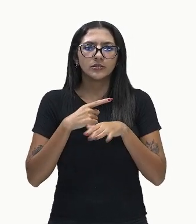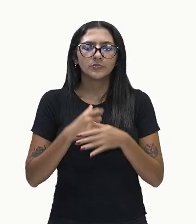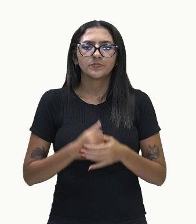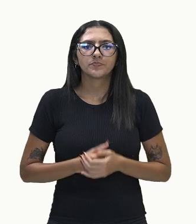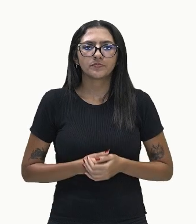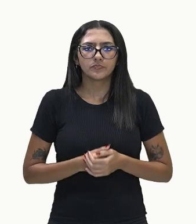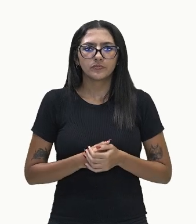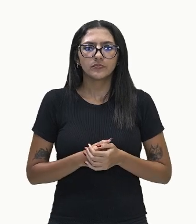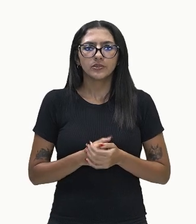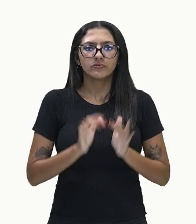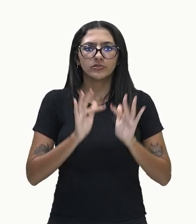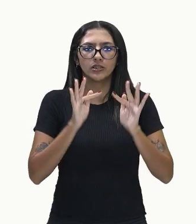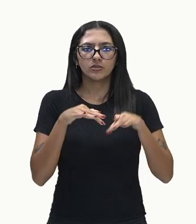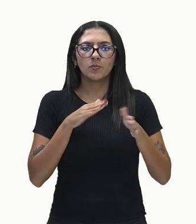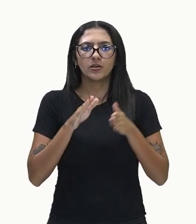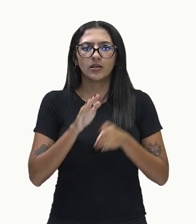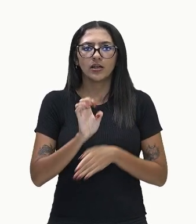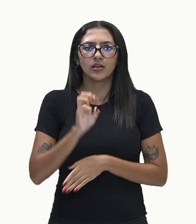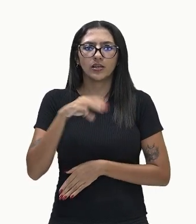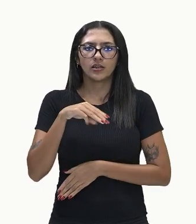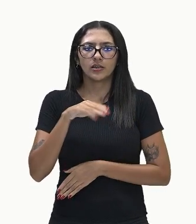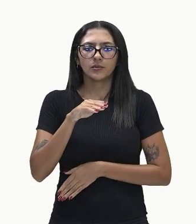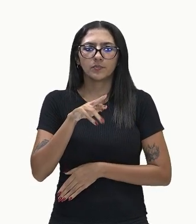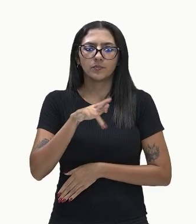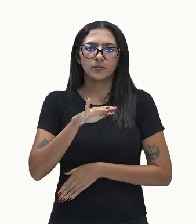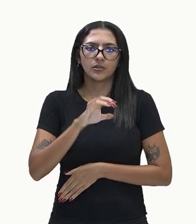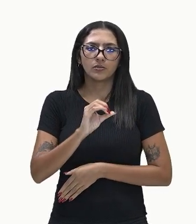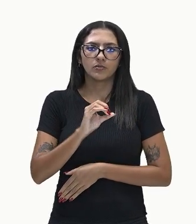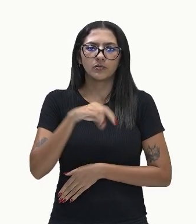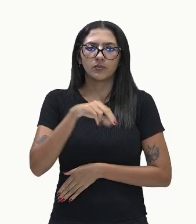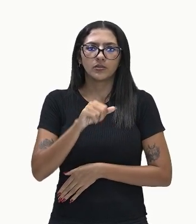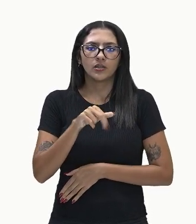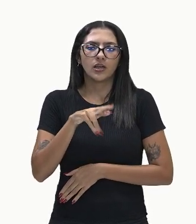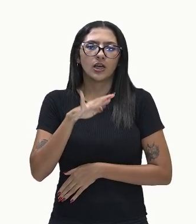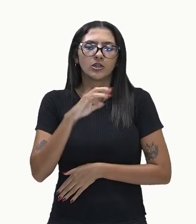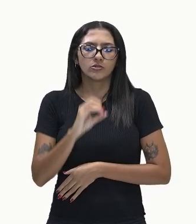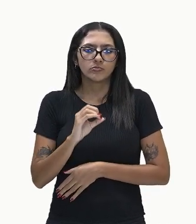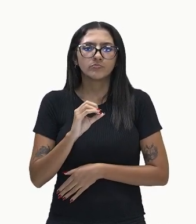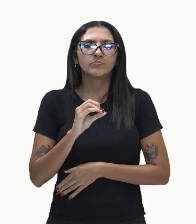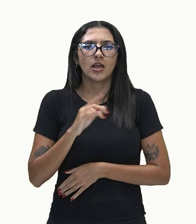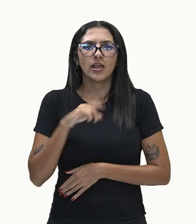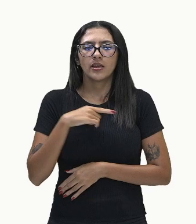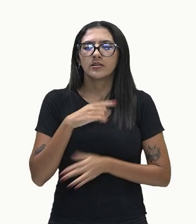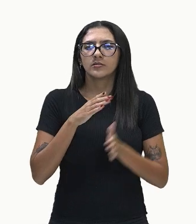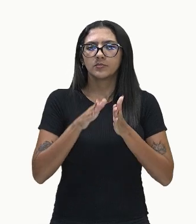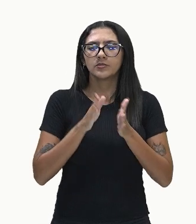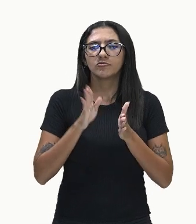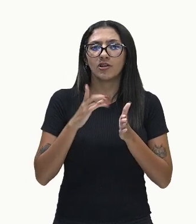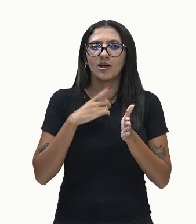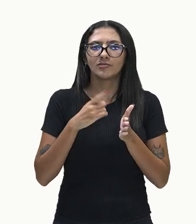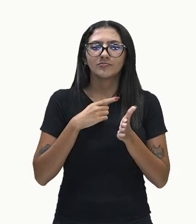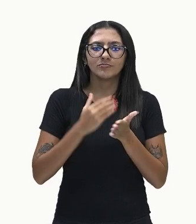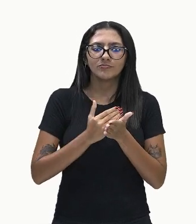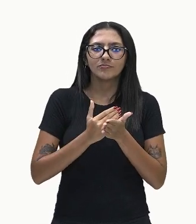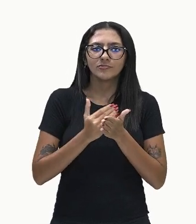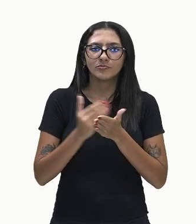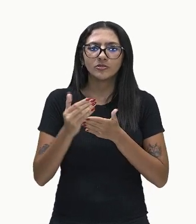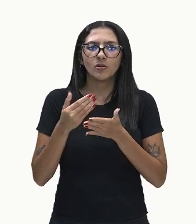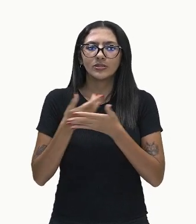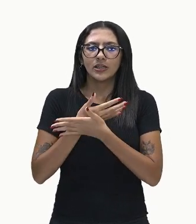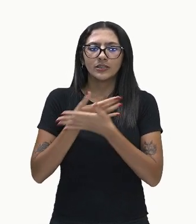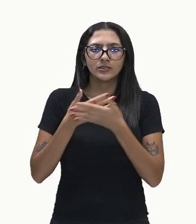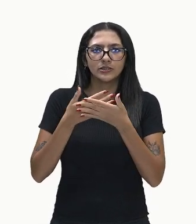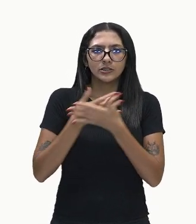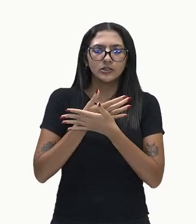do período embrionário, porque aí já foi feito, já iniciou, né, a formação dos